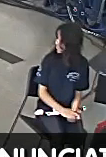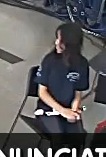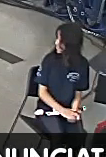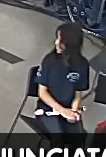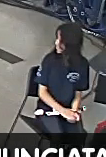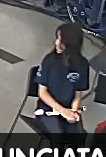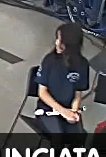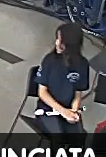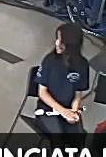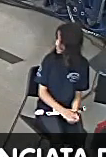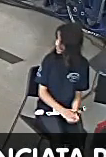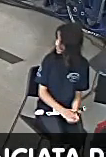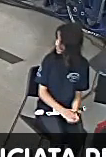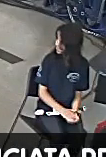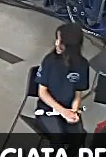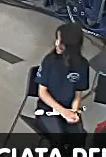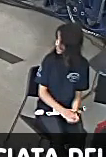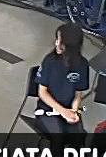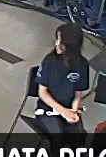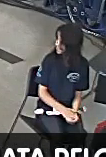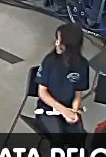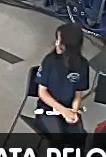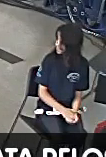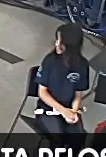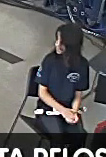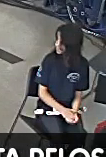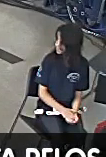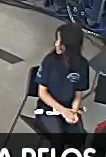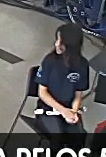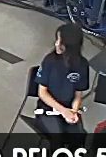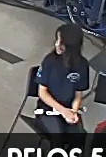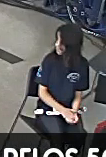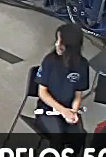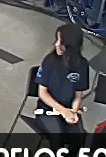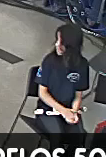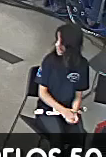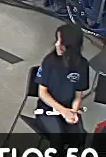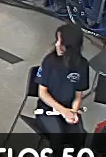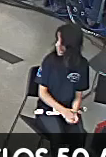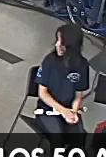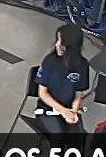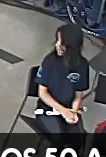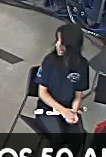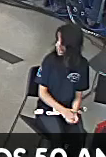Eu indago se mais alguém da mesa quer fazer uso da palavra. Fica à vontade. Você quer...